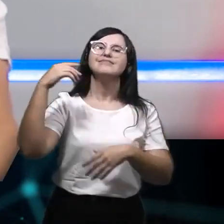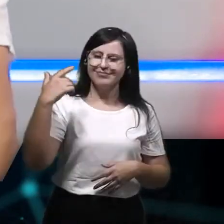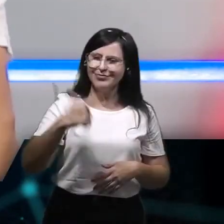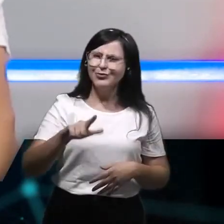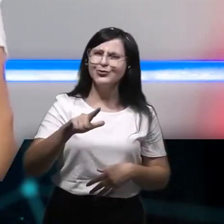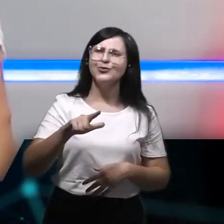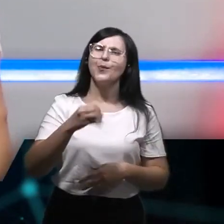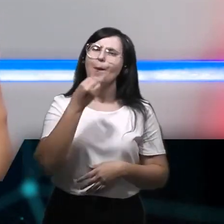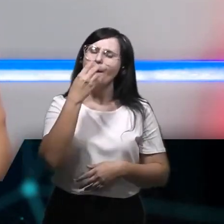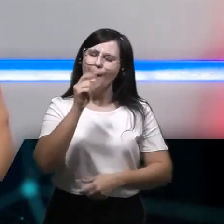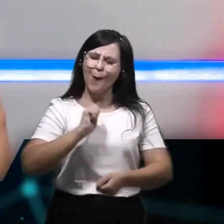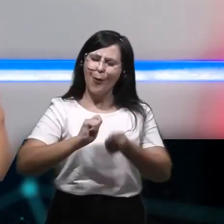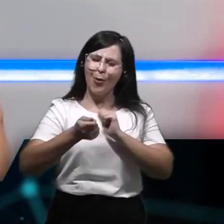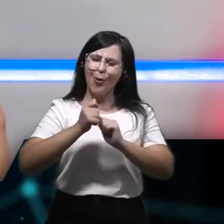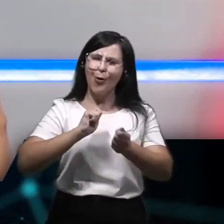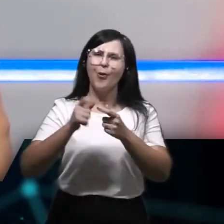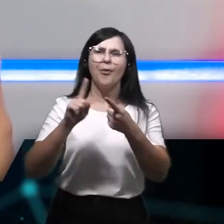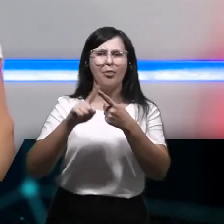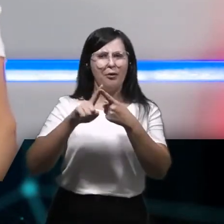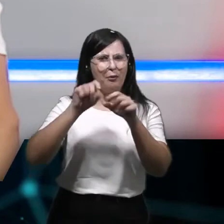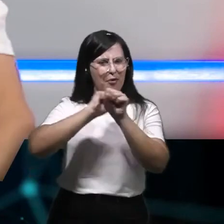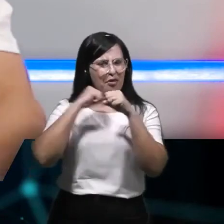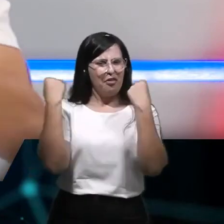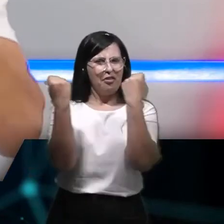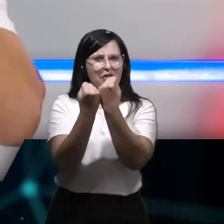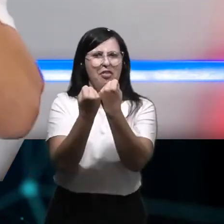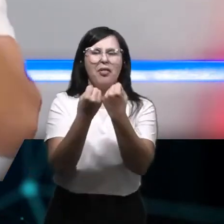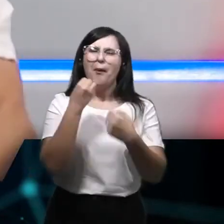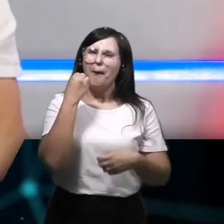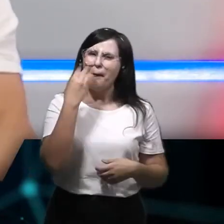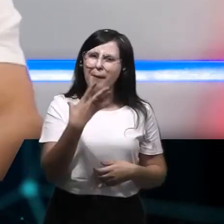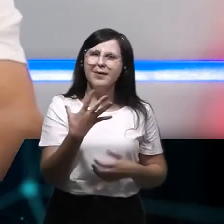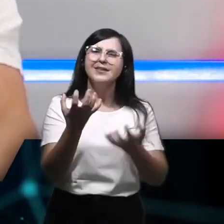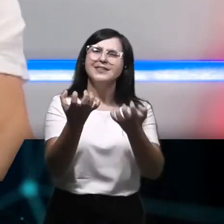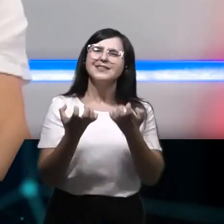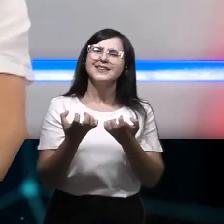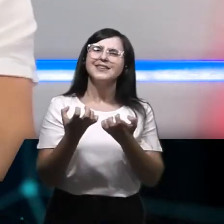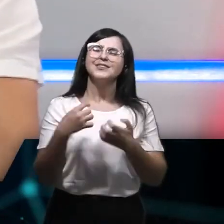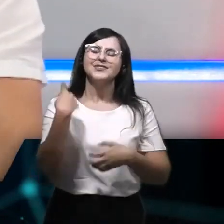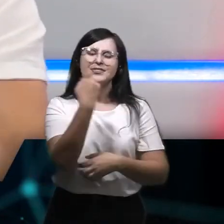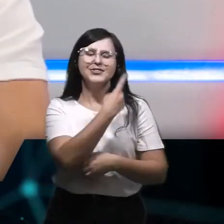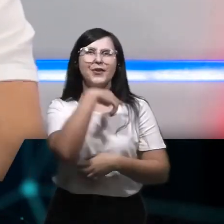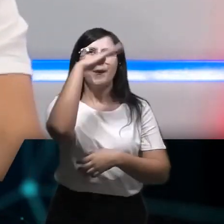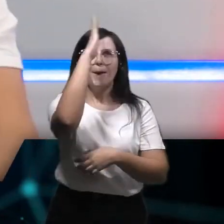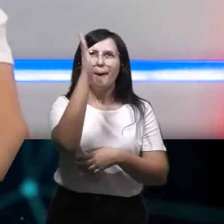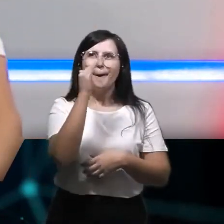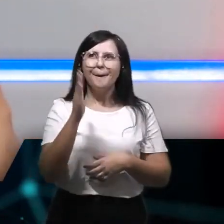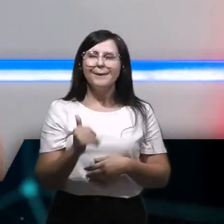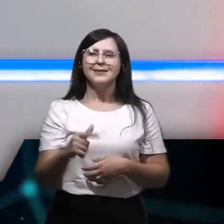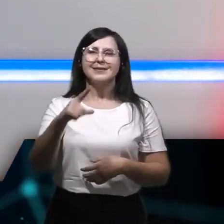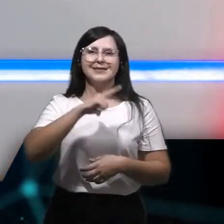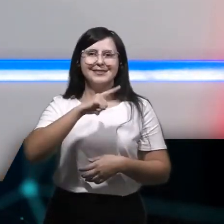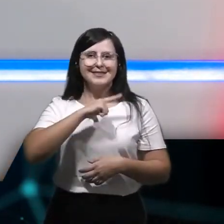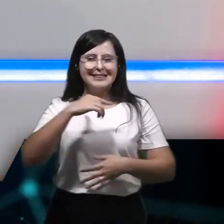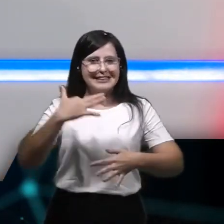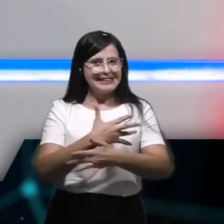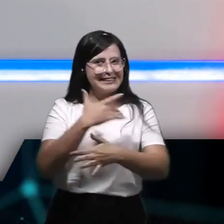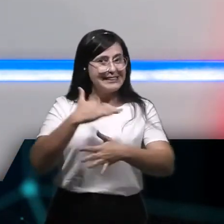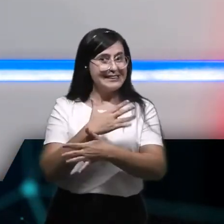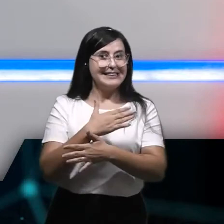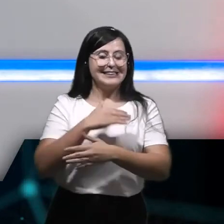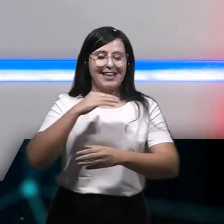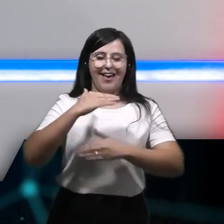economia, páginas sociais do nosso estado, do nosso Brasil. E assim, que o Brejo